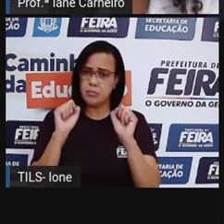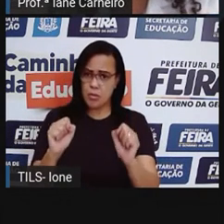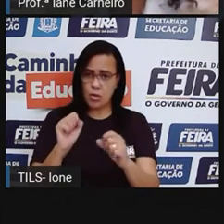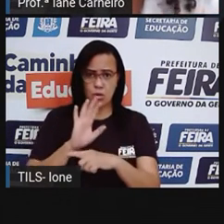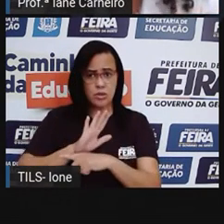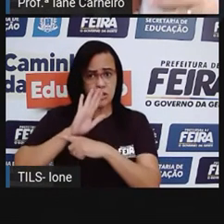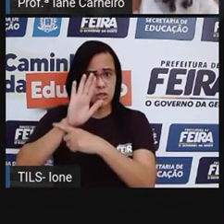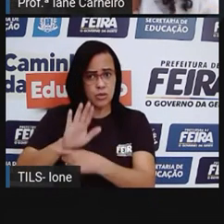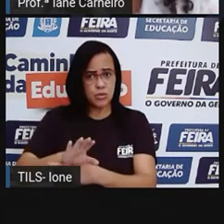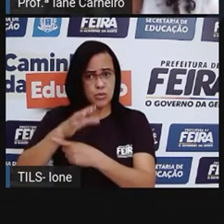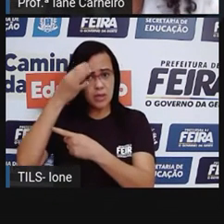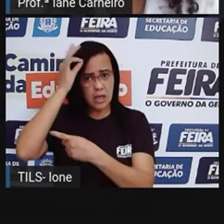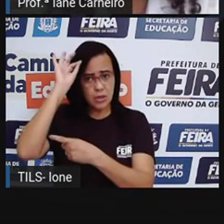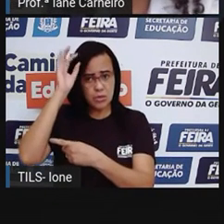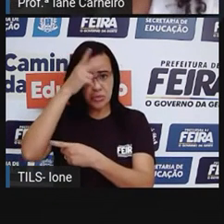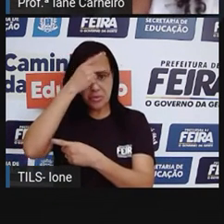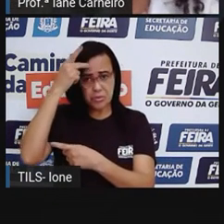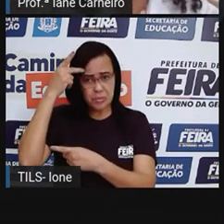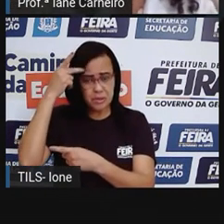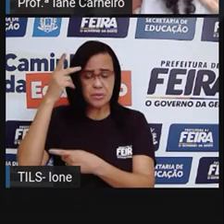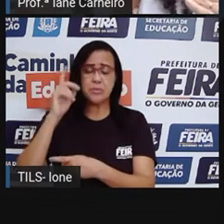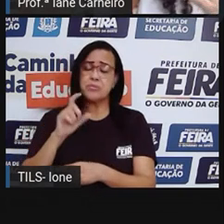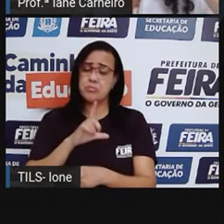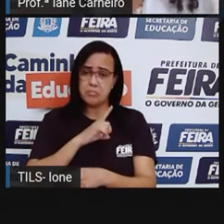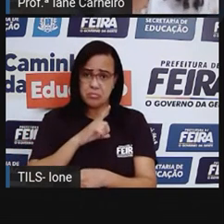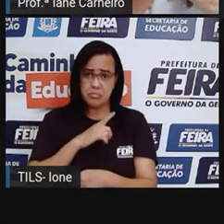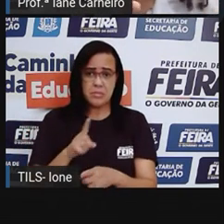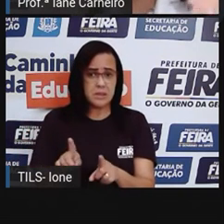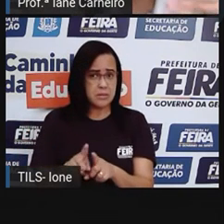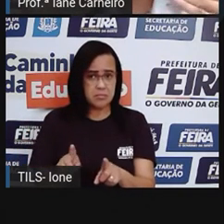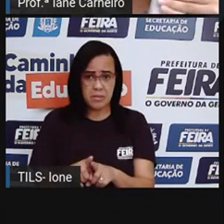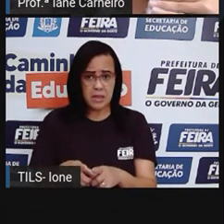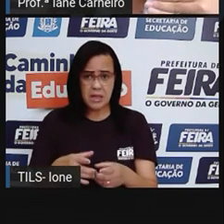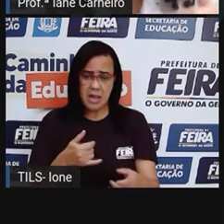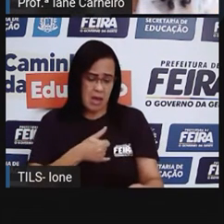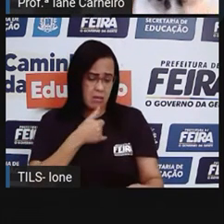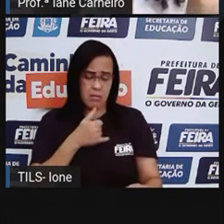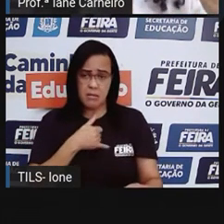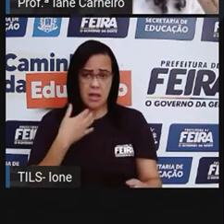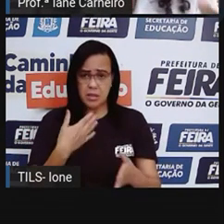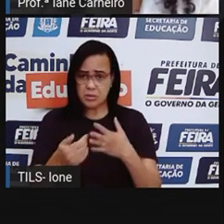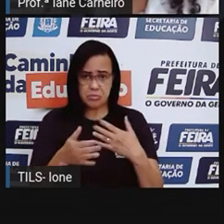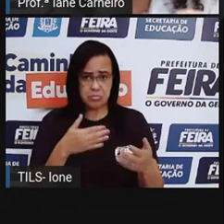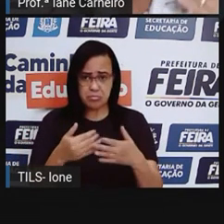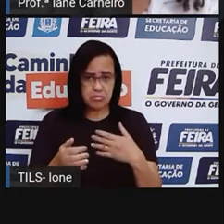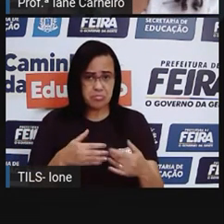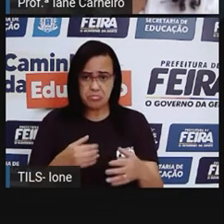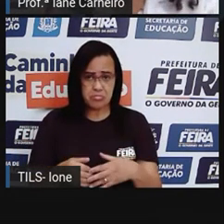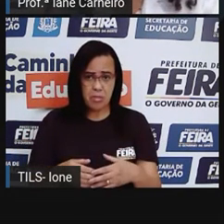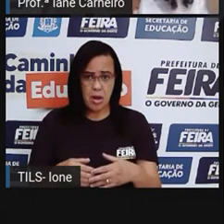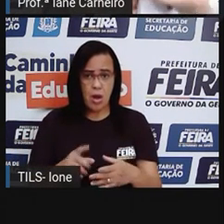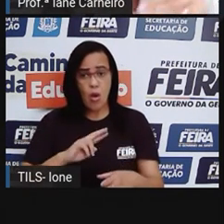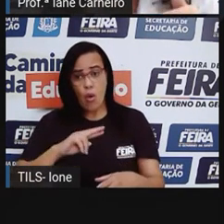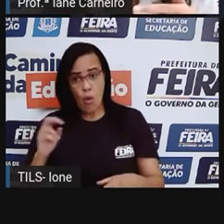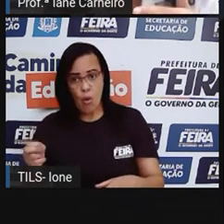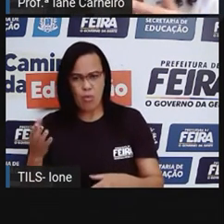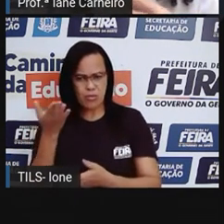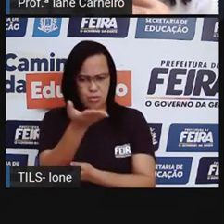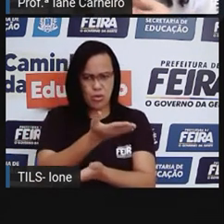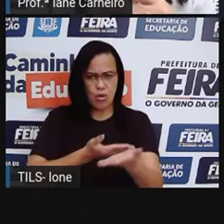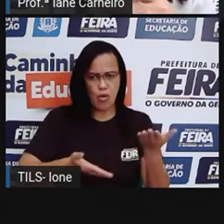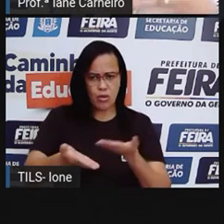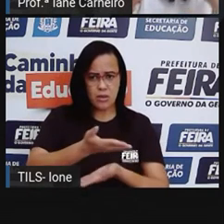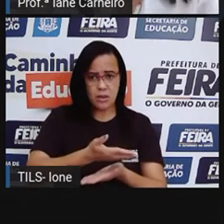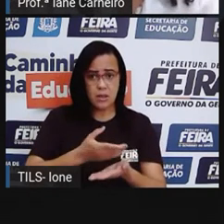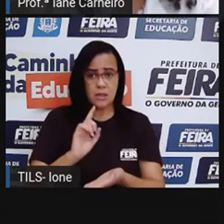independente da sua idade, né? E você não precisa retribuir o favor, né, a gentileza que aquela pessoa fez